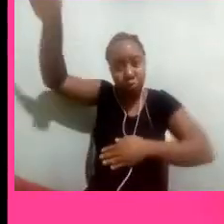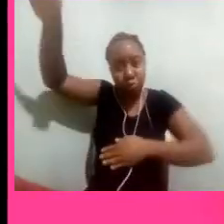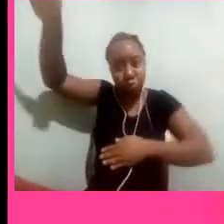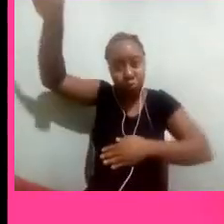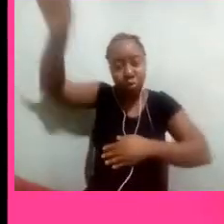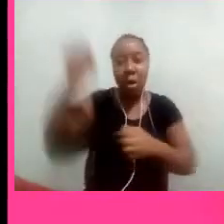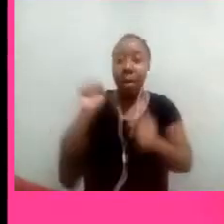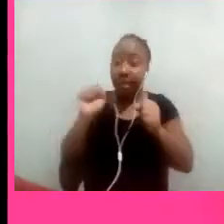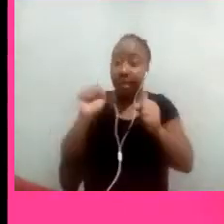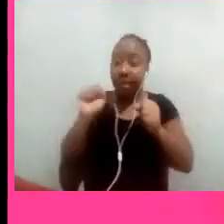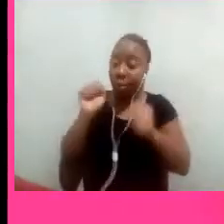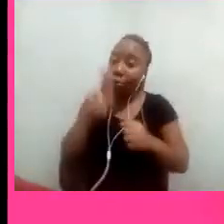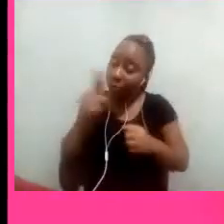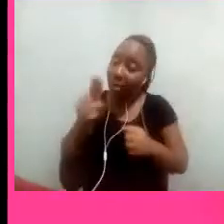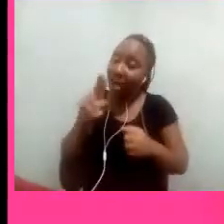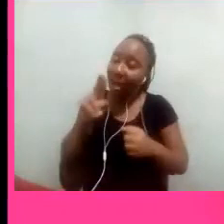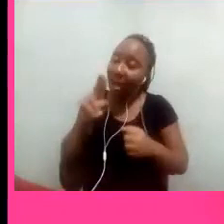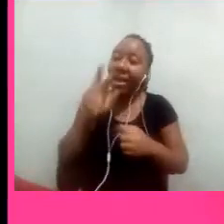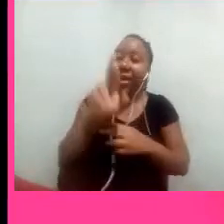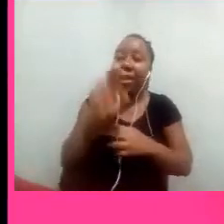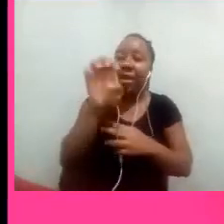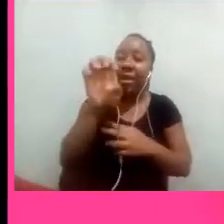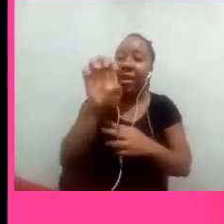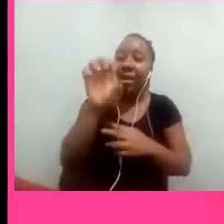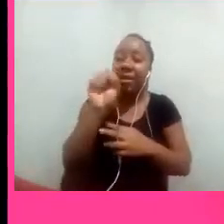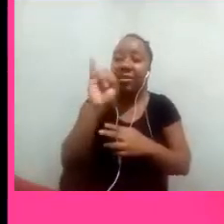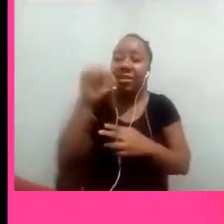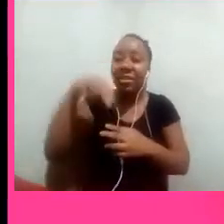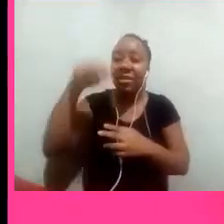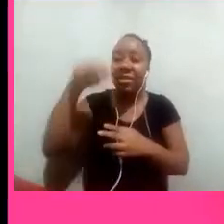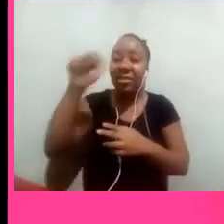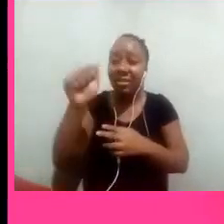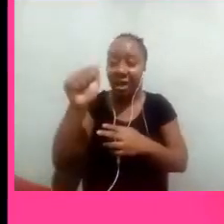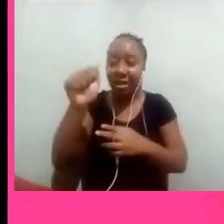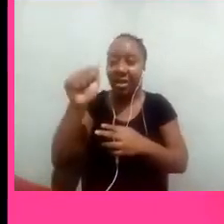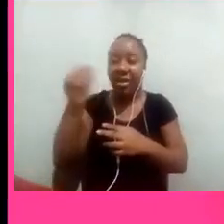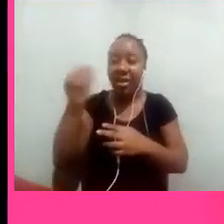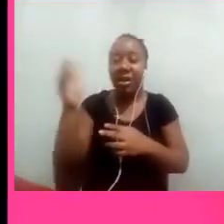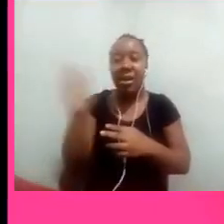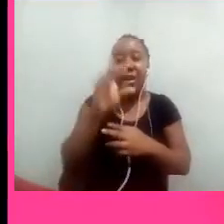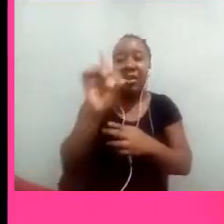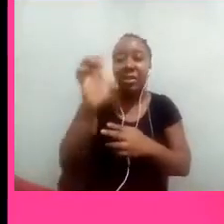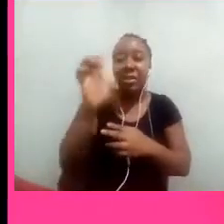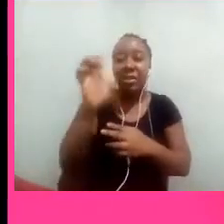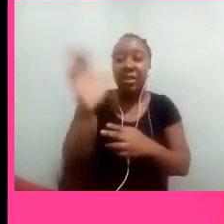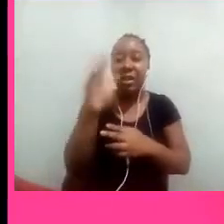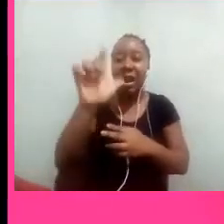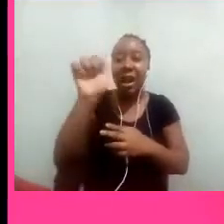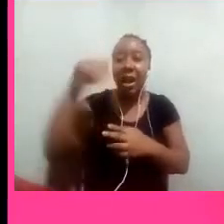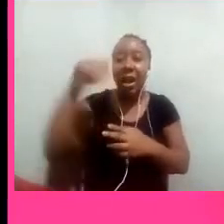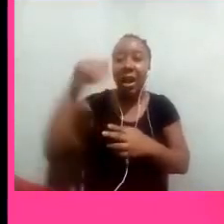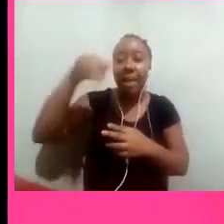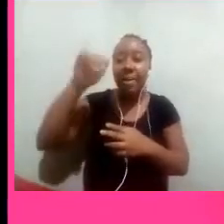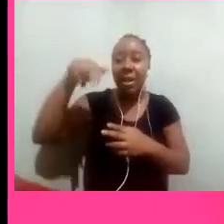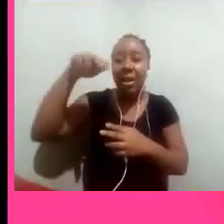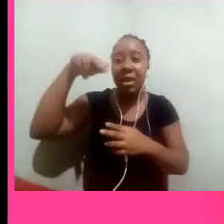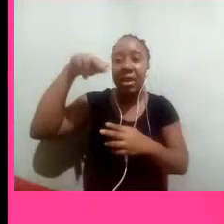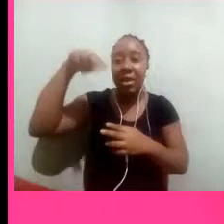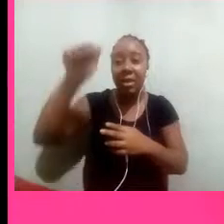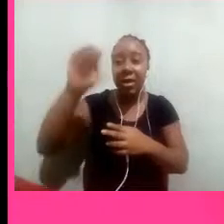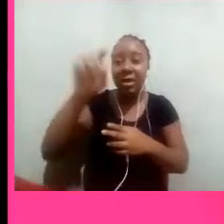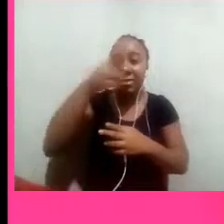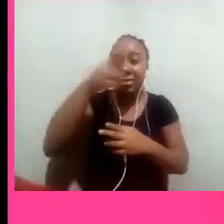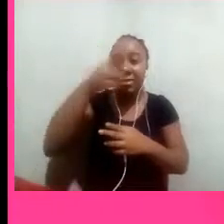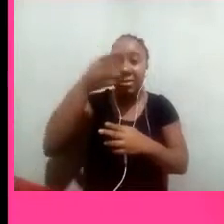laminação. Essa resina ela é vendida em lojas de material de construção. E é a mesma resina que trabalha junto